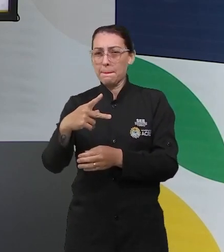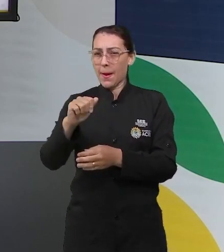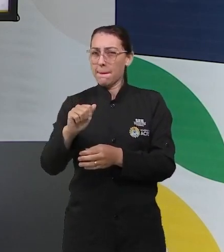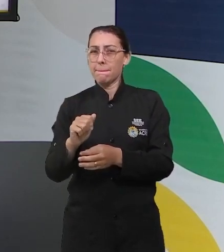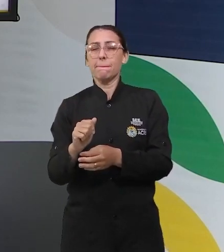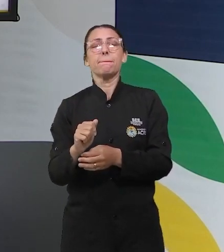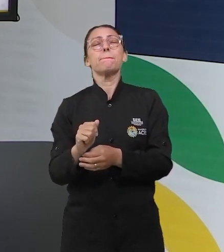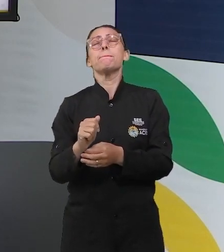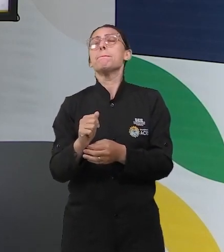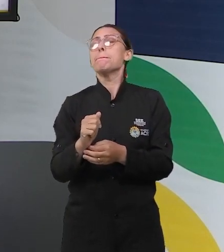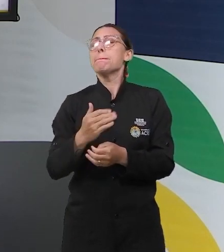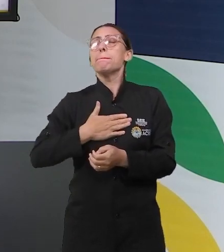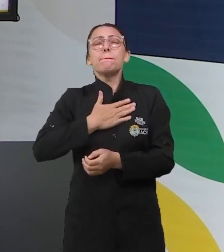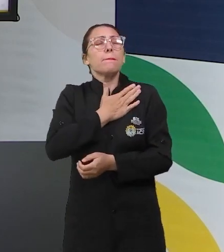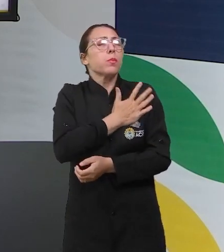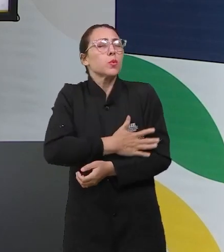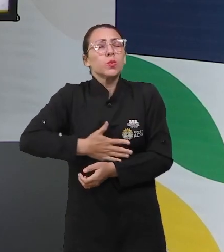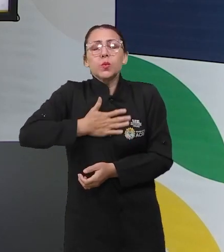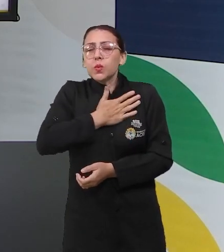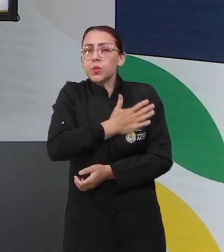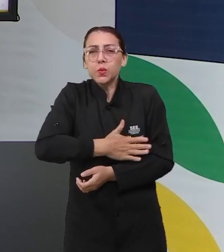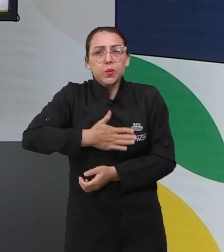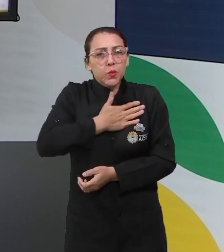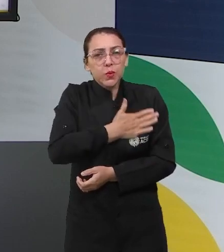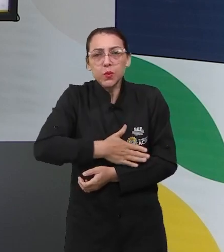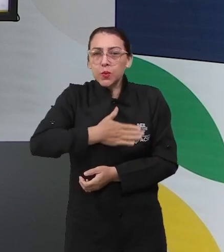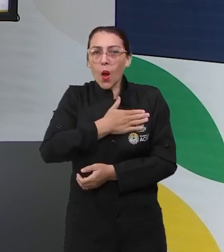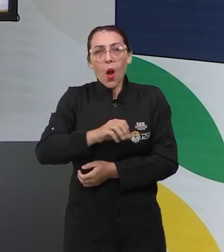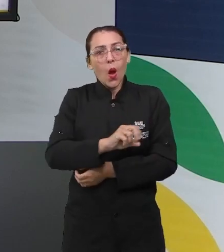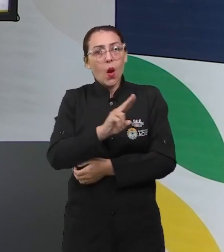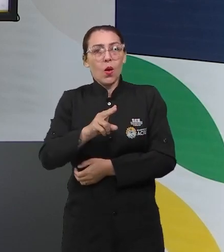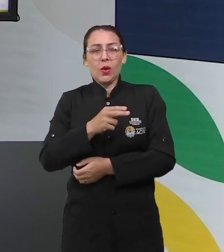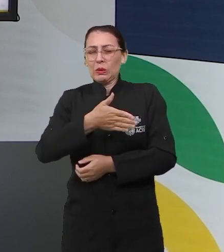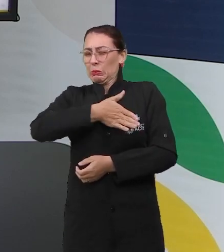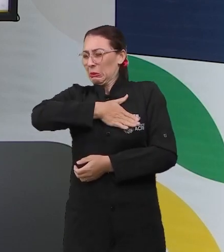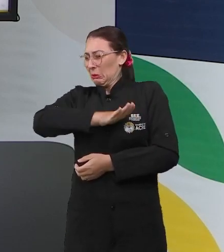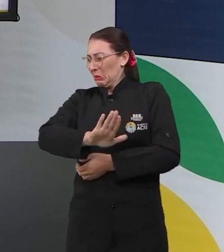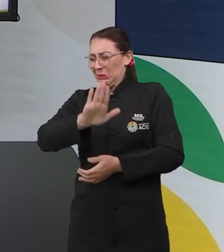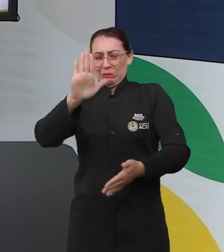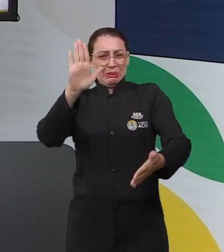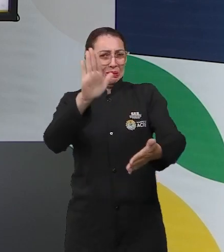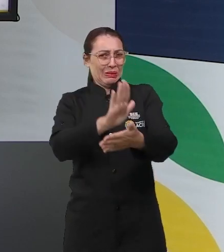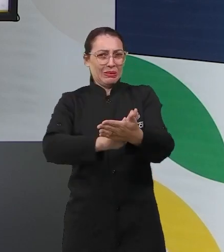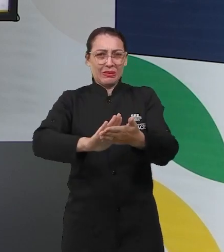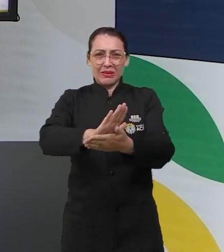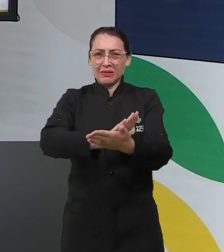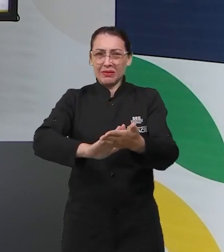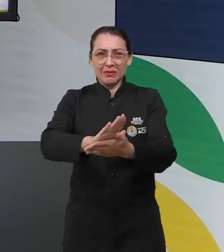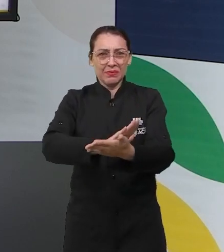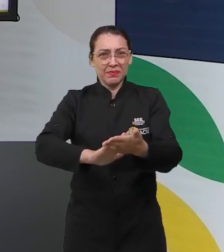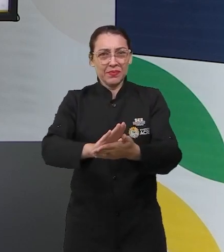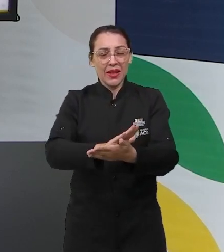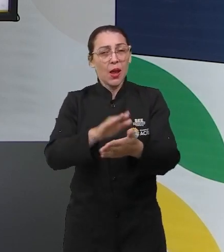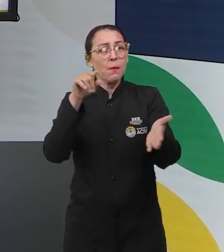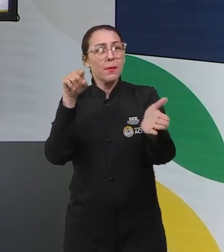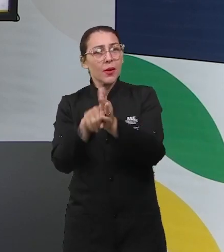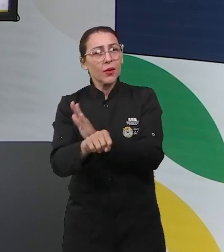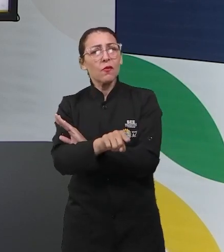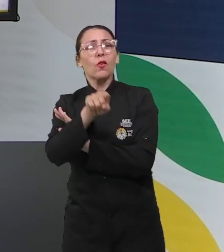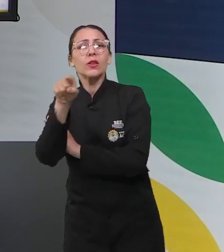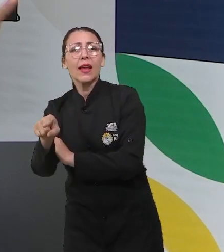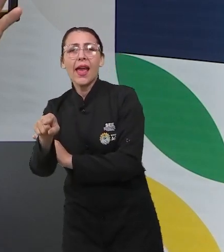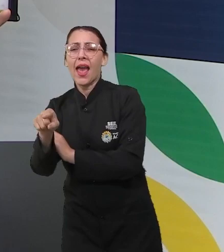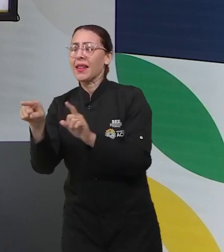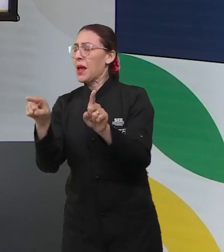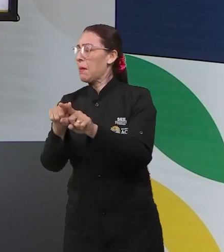gusta mucho, mucho. Ou então você pode dizer, não me gusta nada. Aí eu pergunto, e a você? A